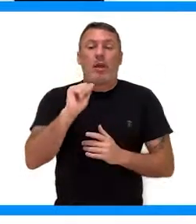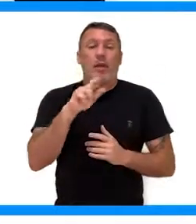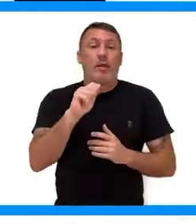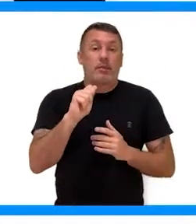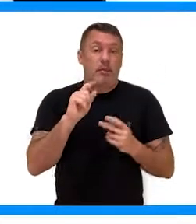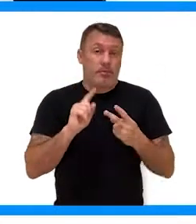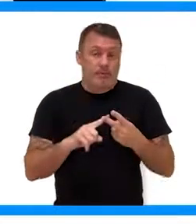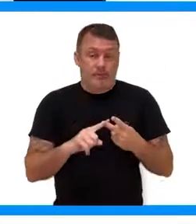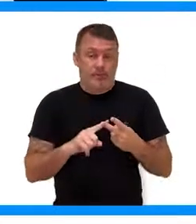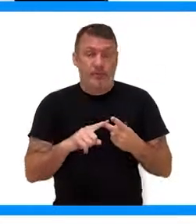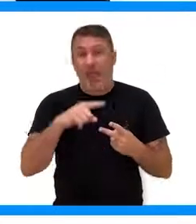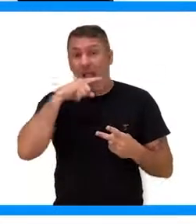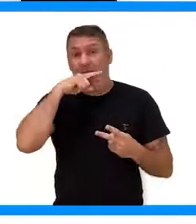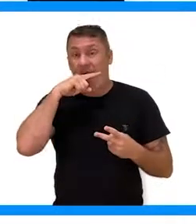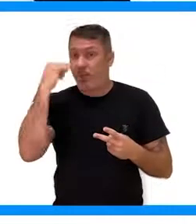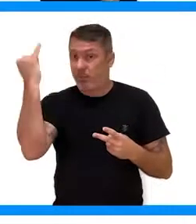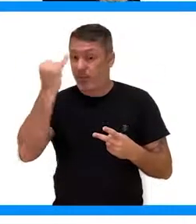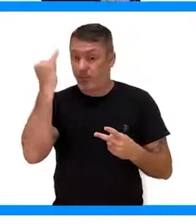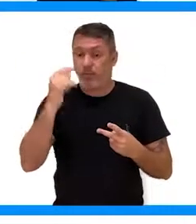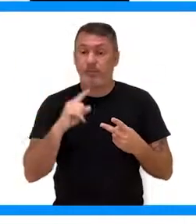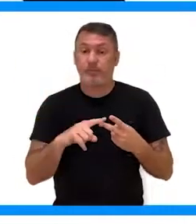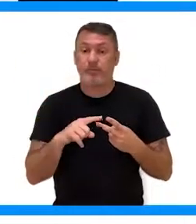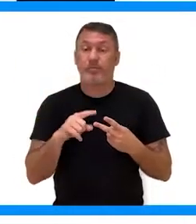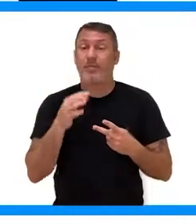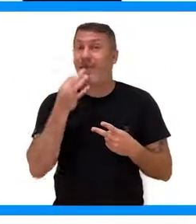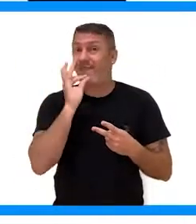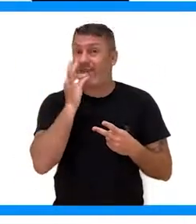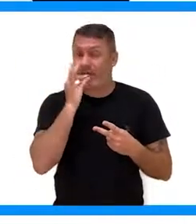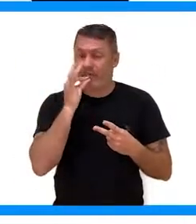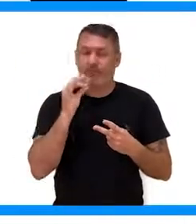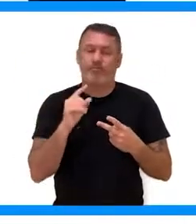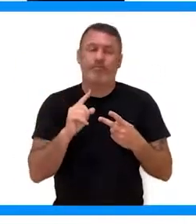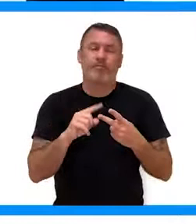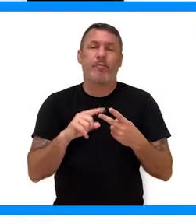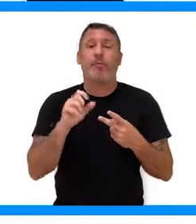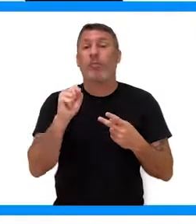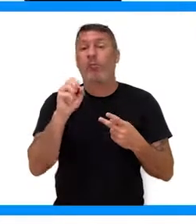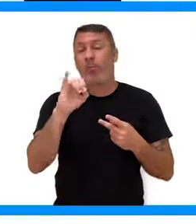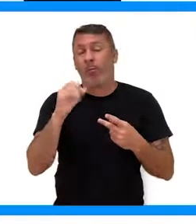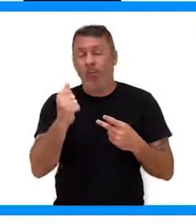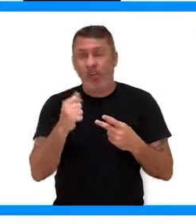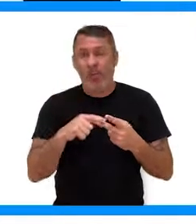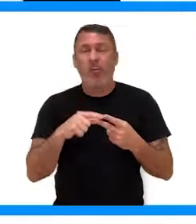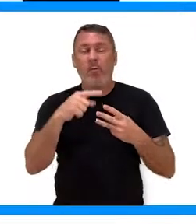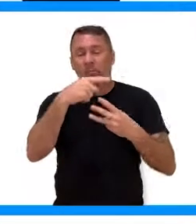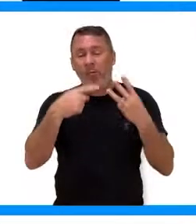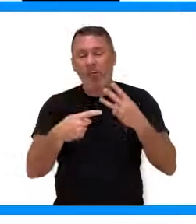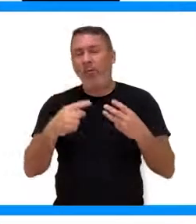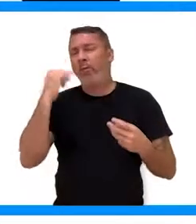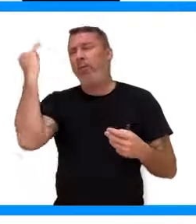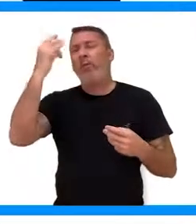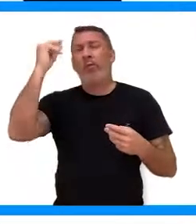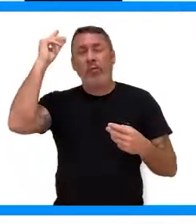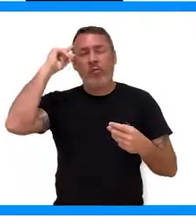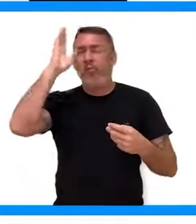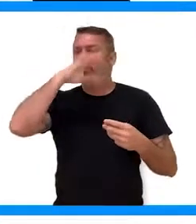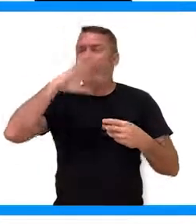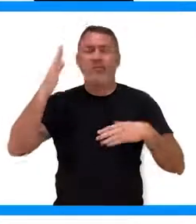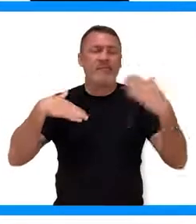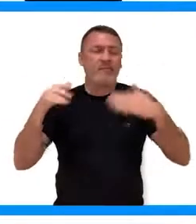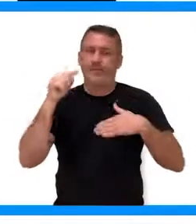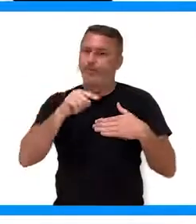período também, claro, do café, que foi o último grande período produtivo agrícola que nós